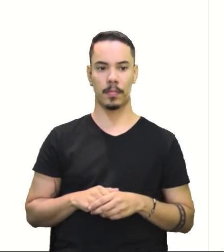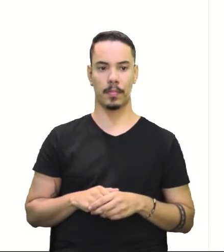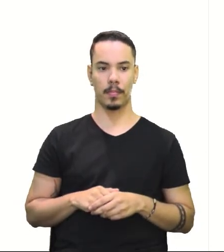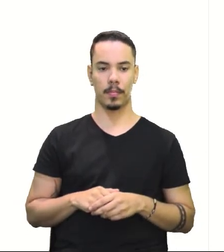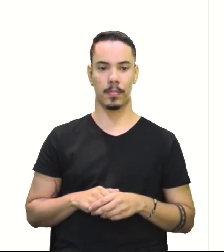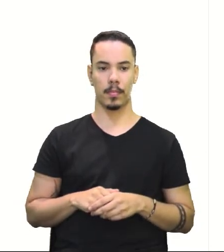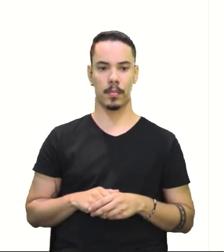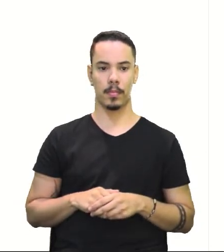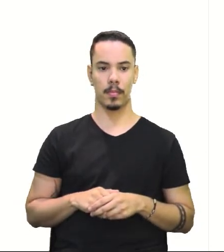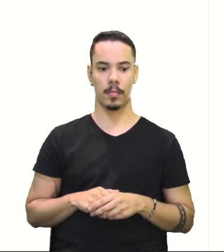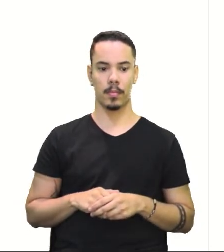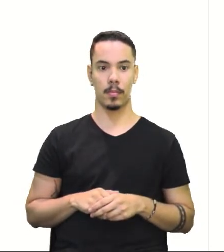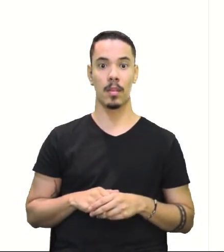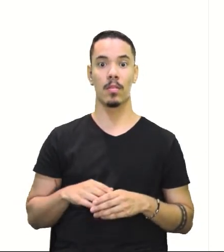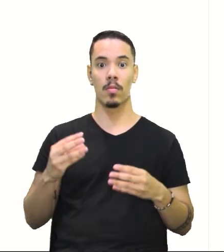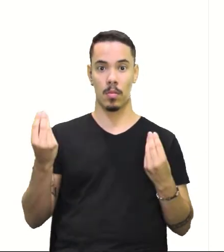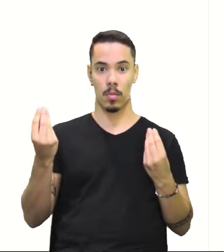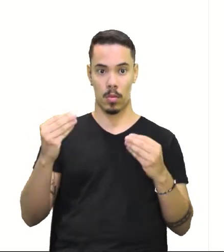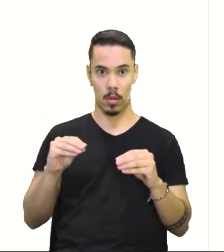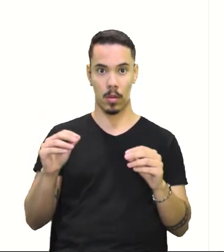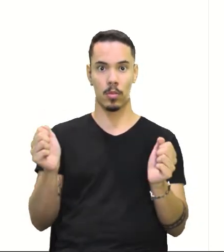montar o nosso coisa.